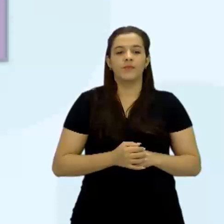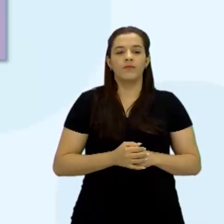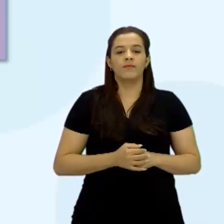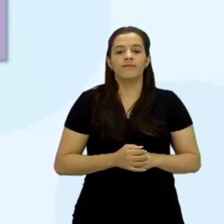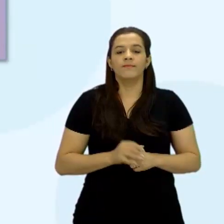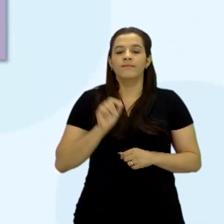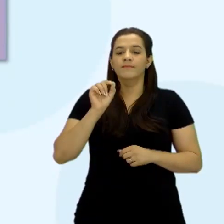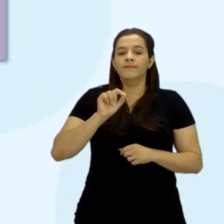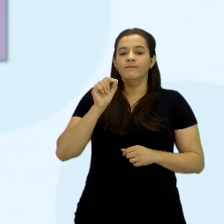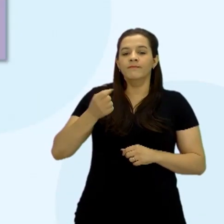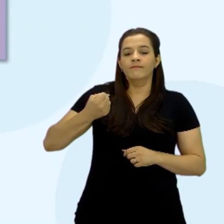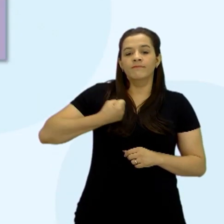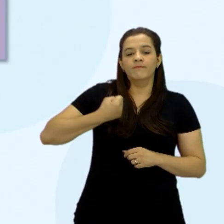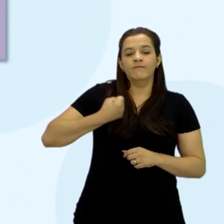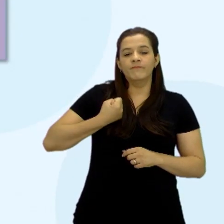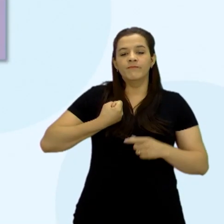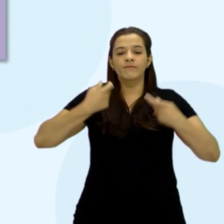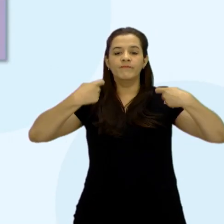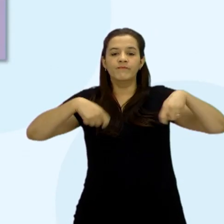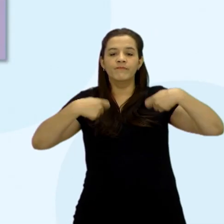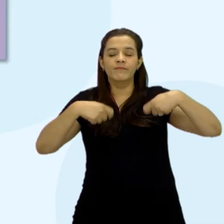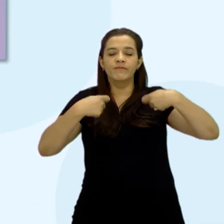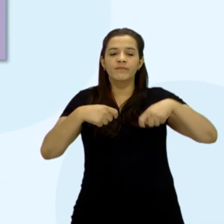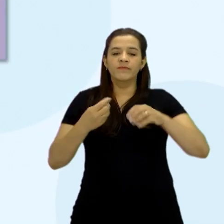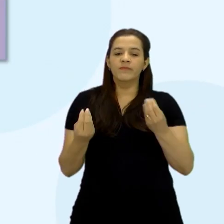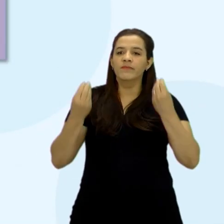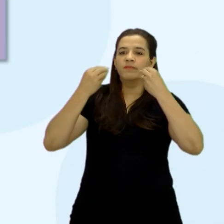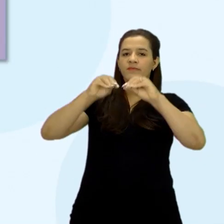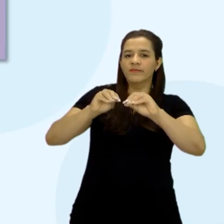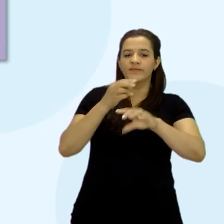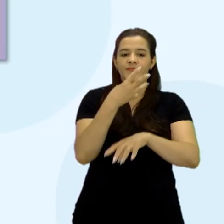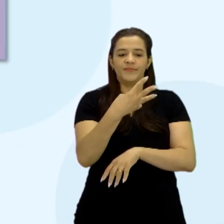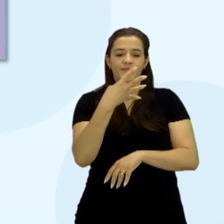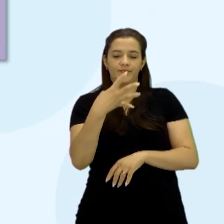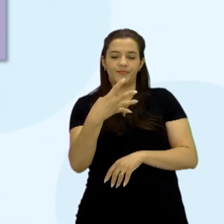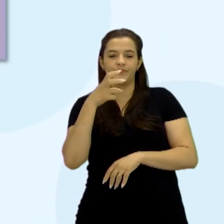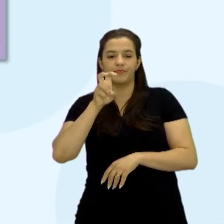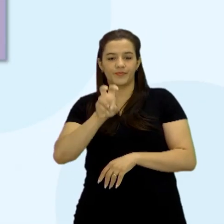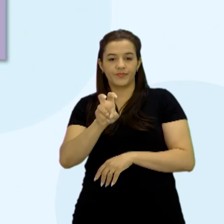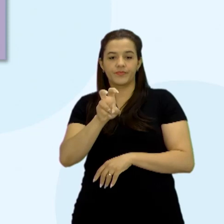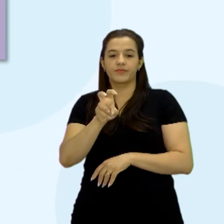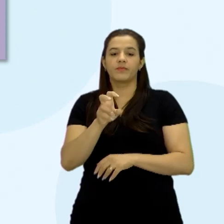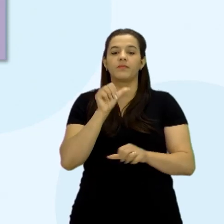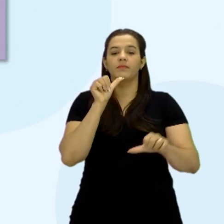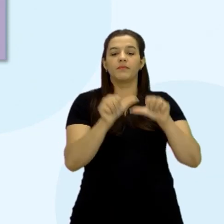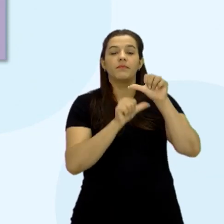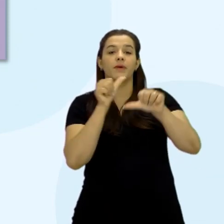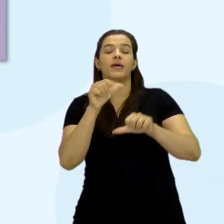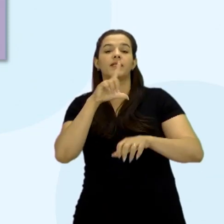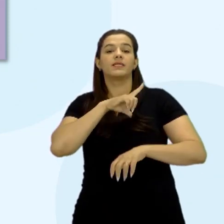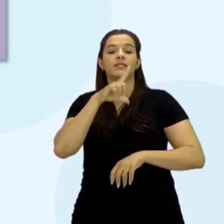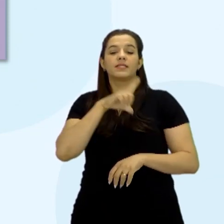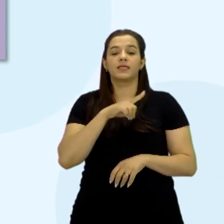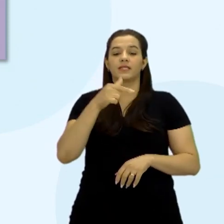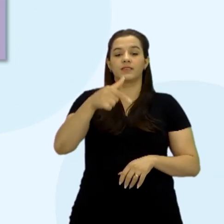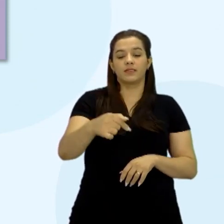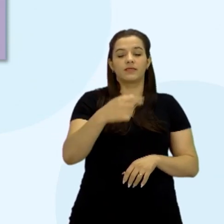número precisa adicionar a 345 para obter